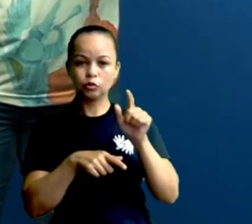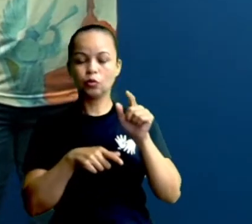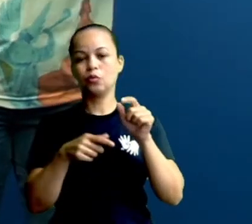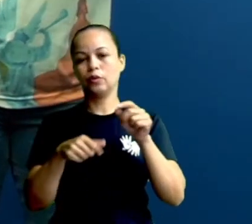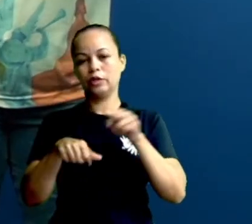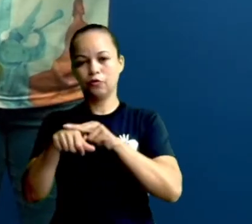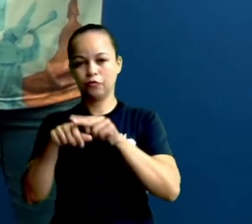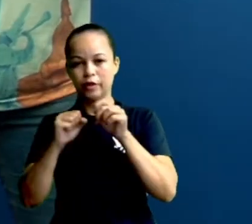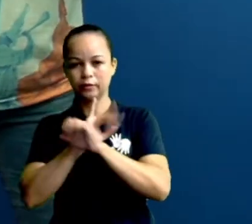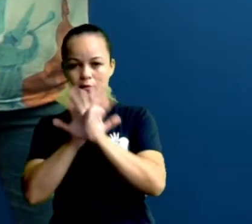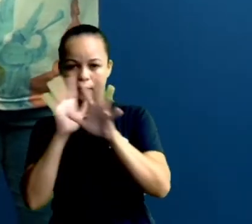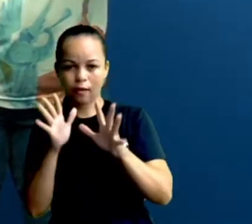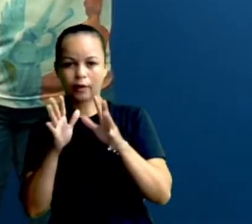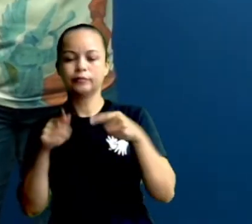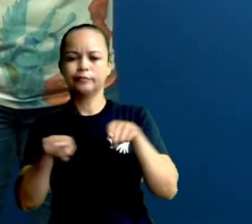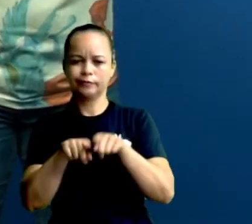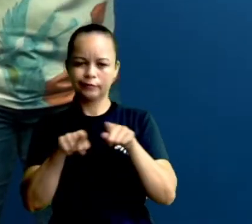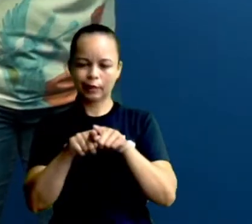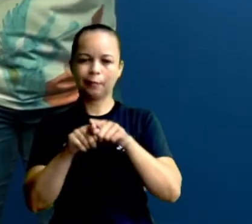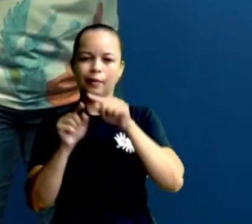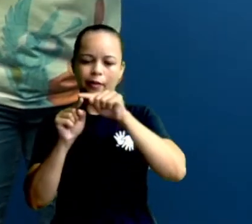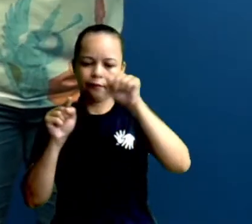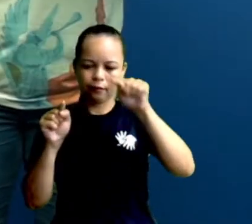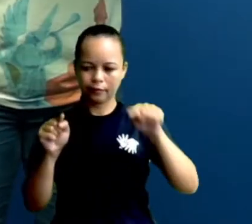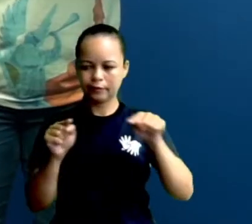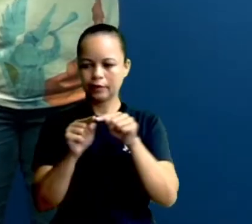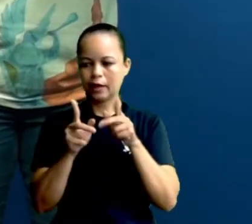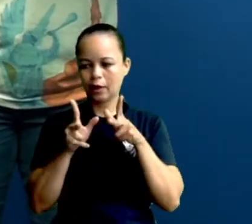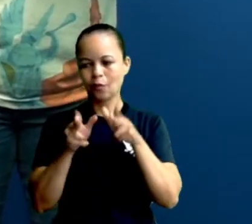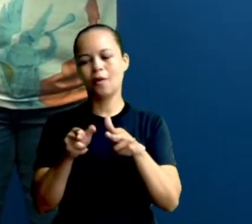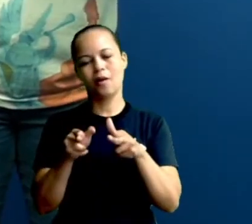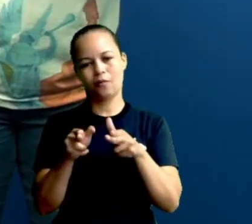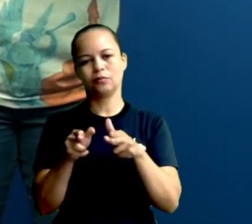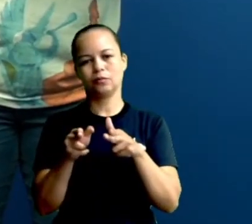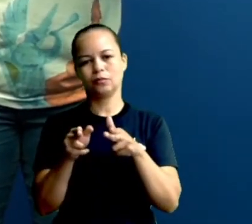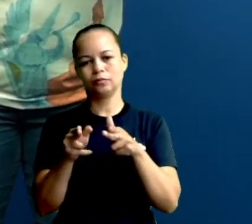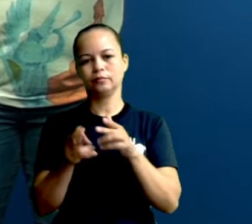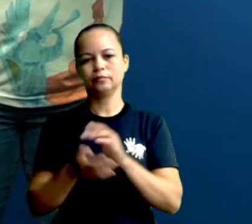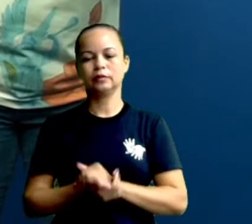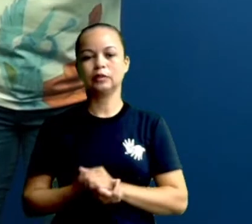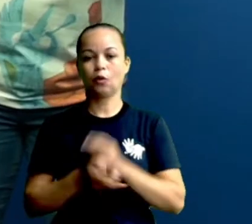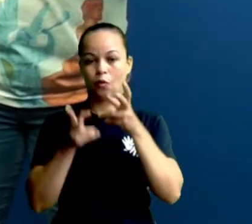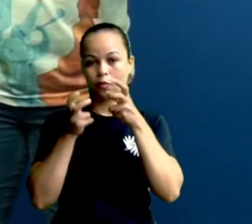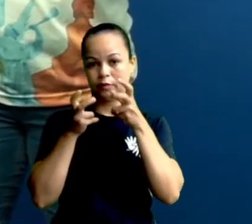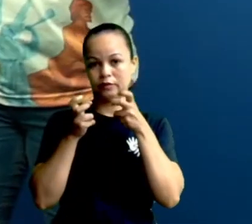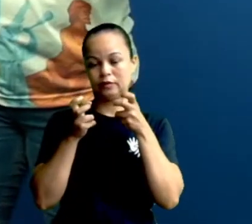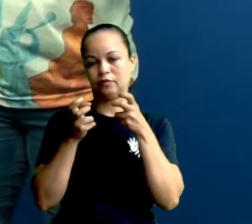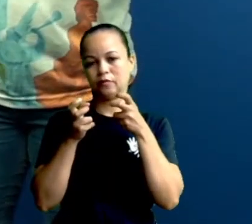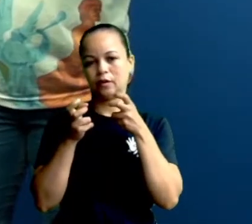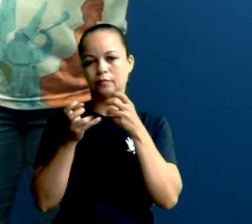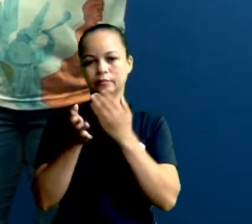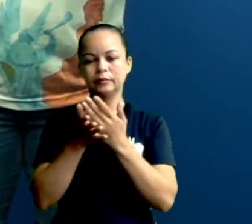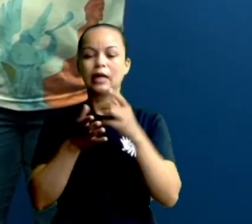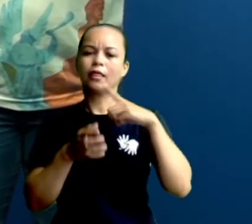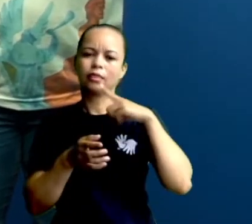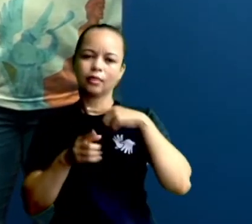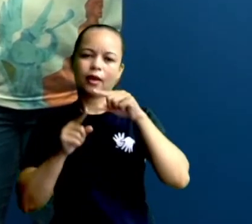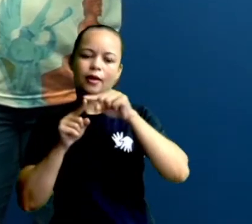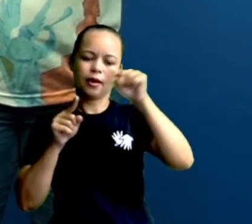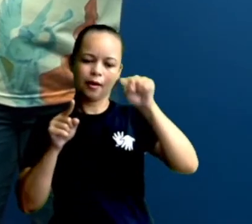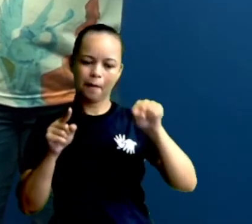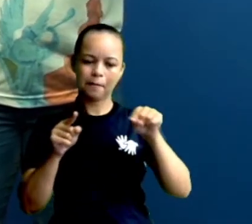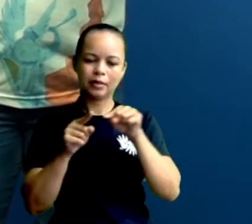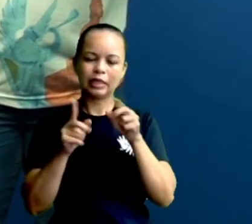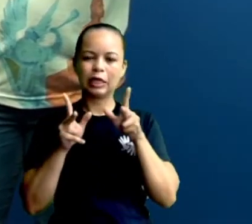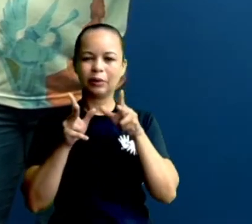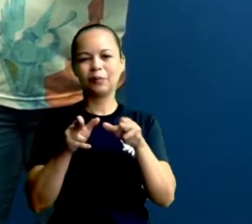que possivelmente eles teriam a mesma medida. Só para a gente observar inicialmente, tá? Mas eles têm a mesma medida, tá?